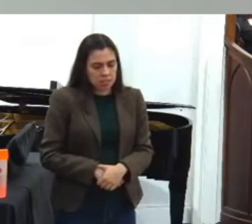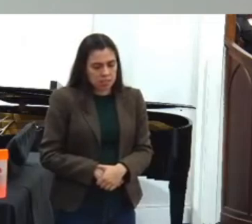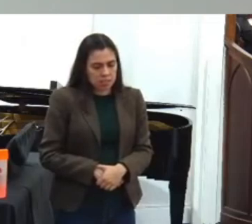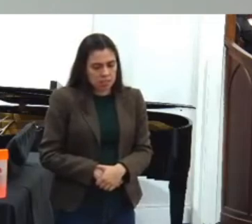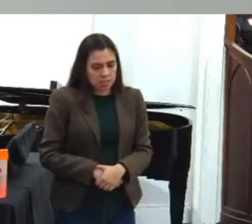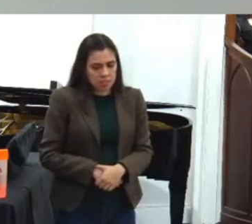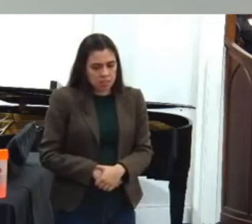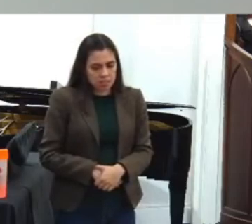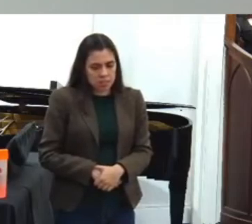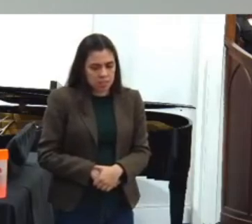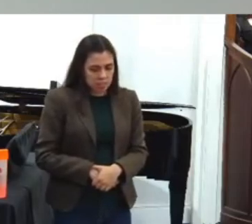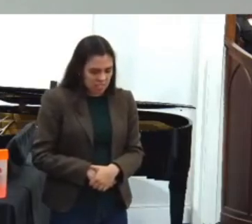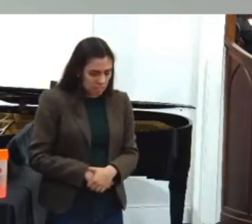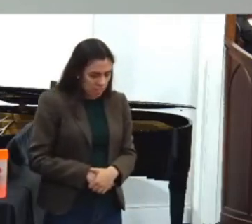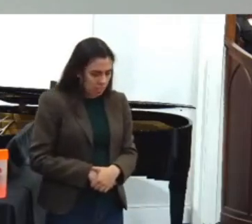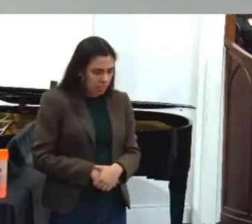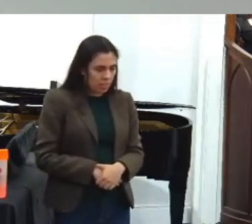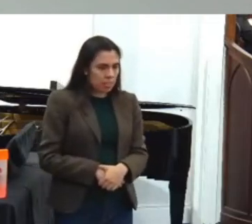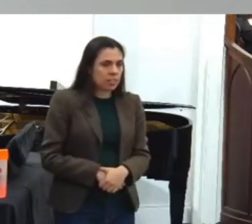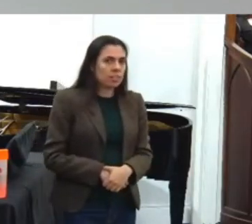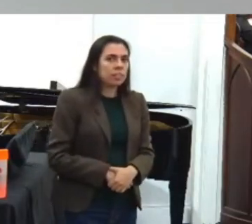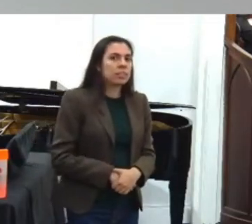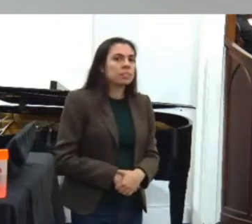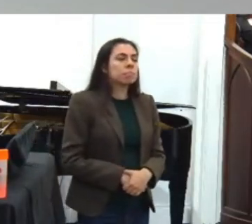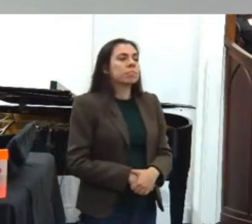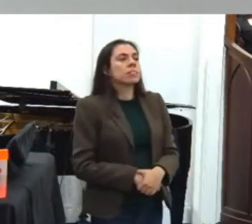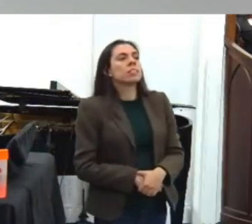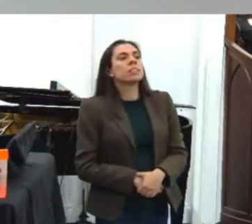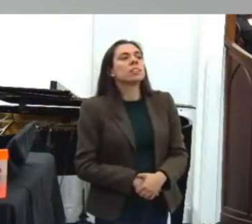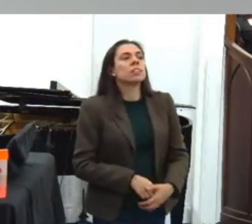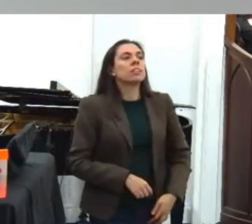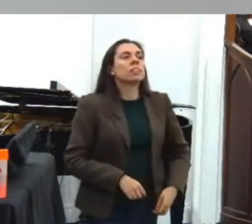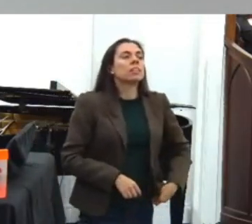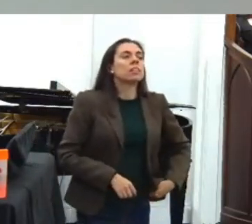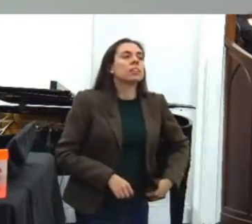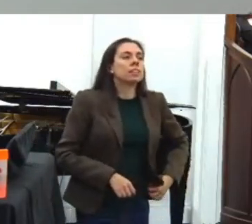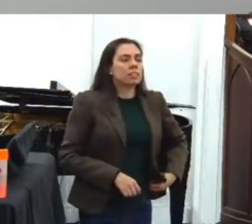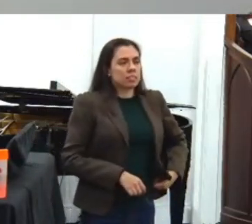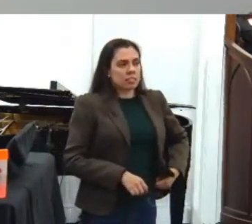Nela, todos os elementos do Evangelho, a saber,